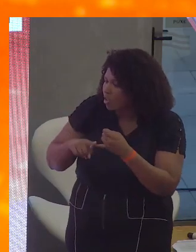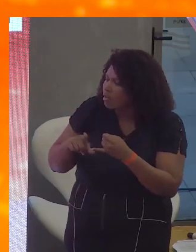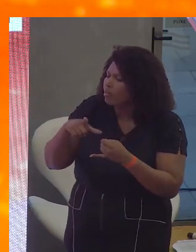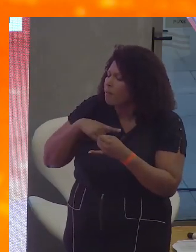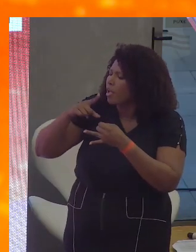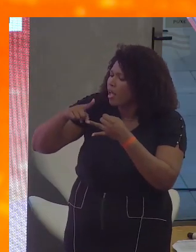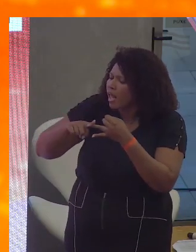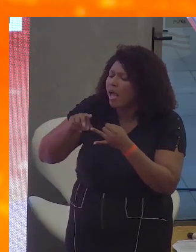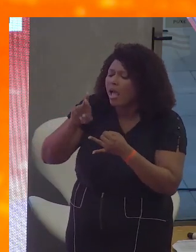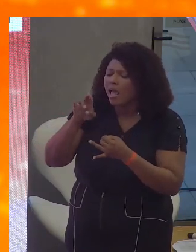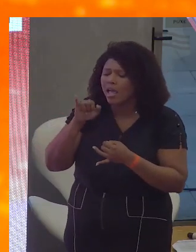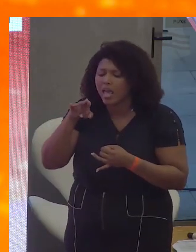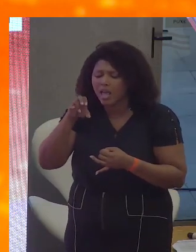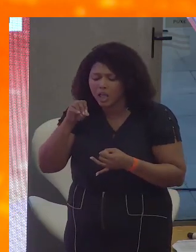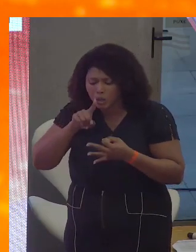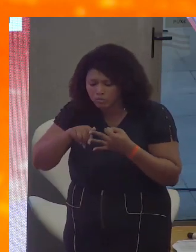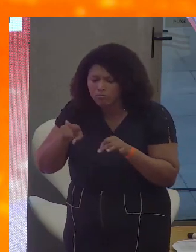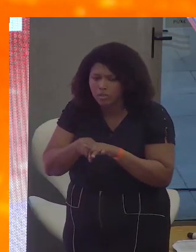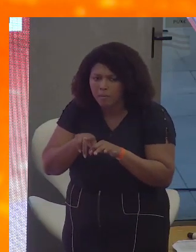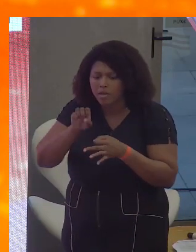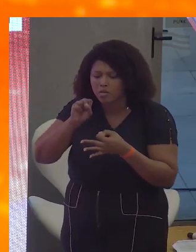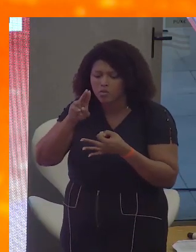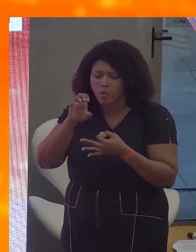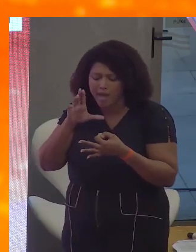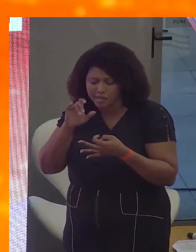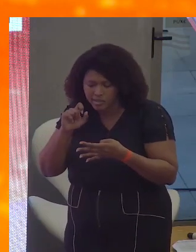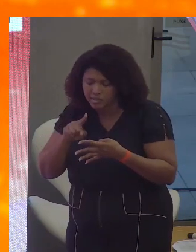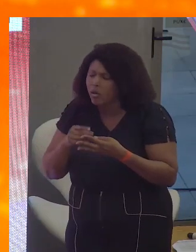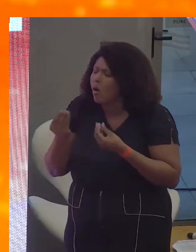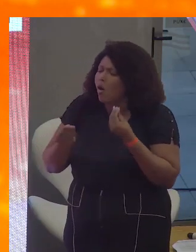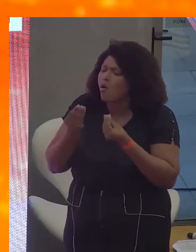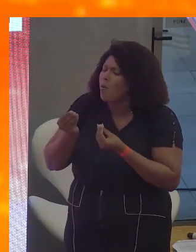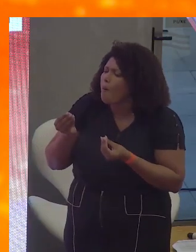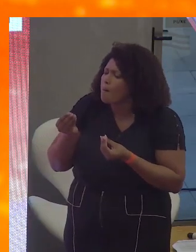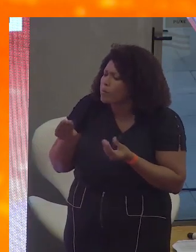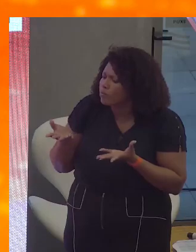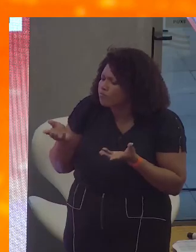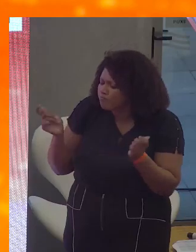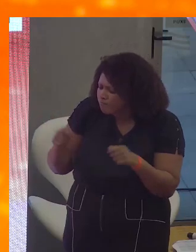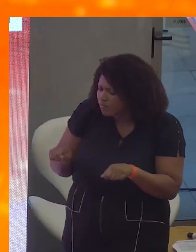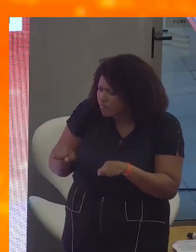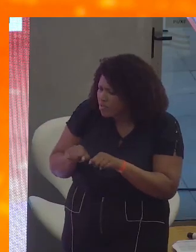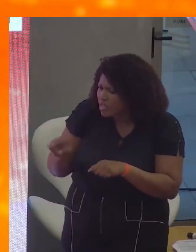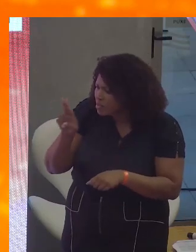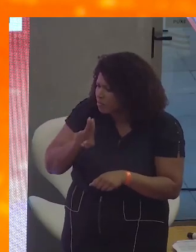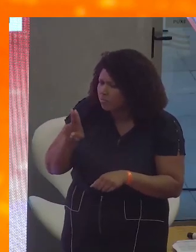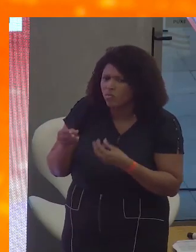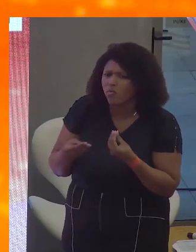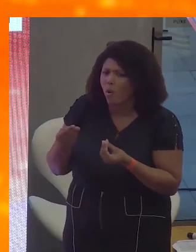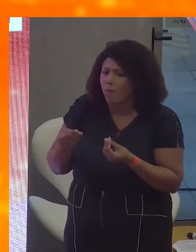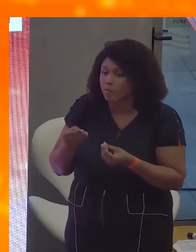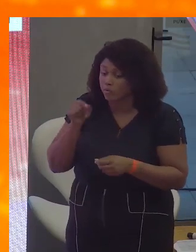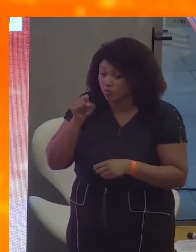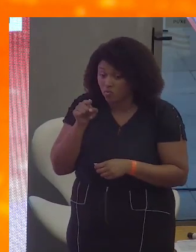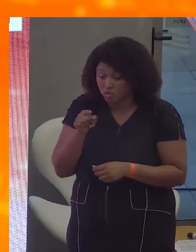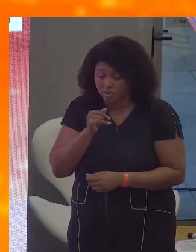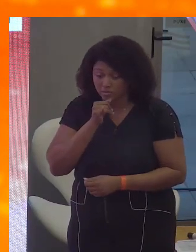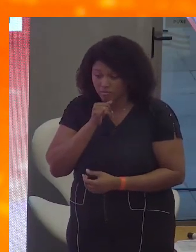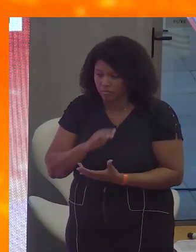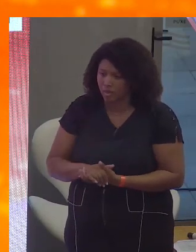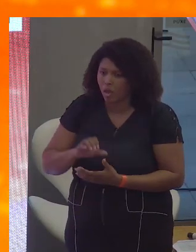Reino Unido e Suécia, como é que funciona o mercado da suplementação alimentar? Você,